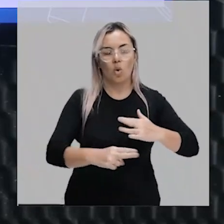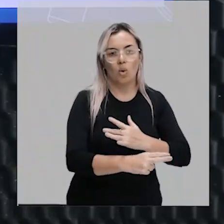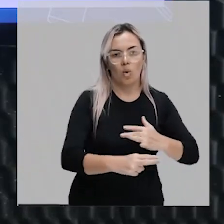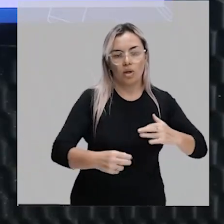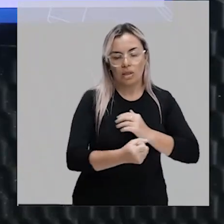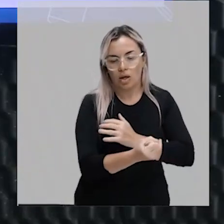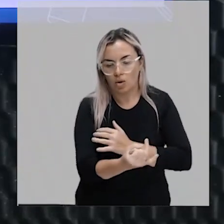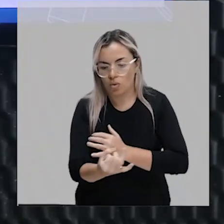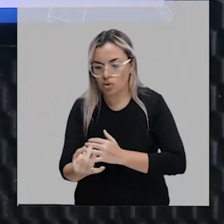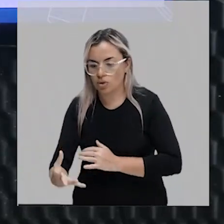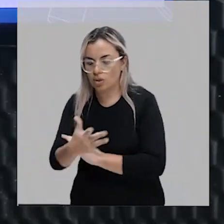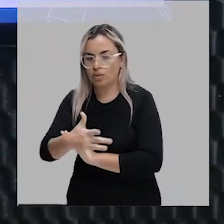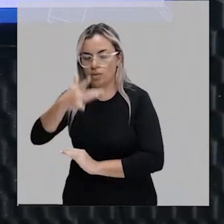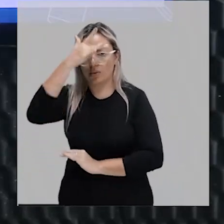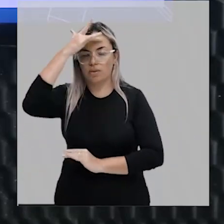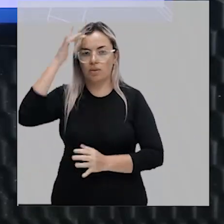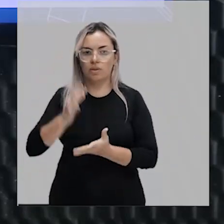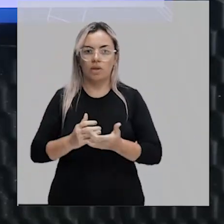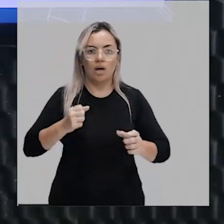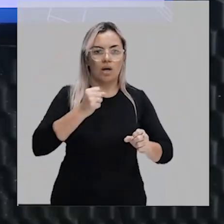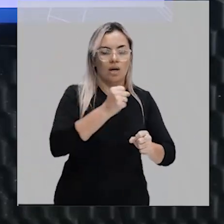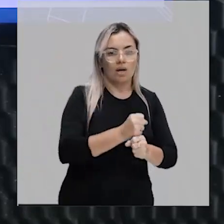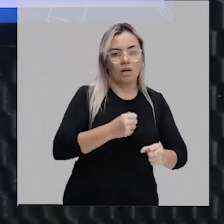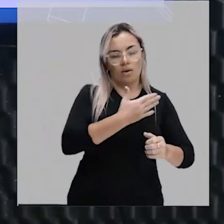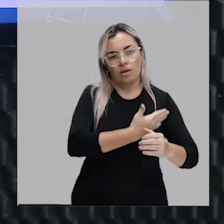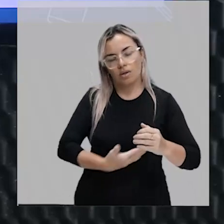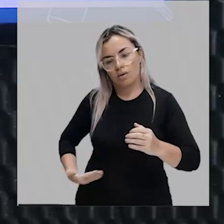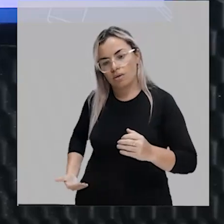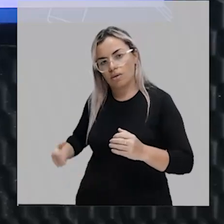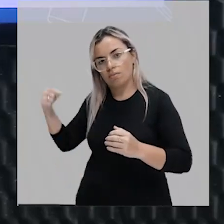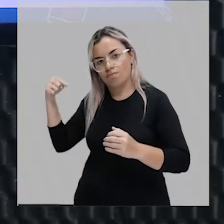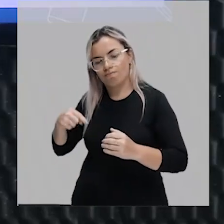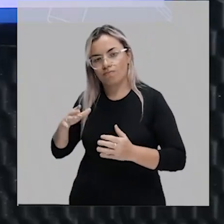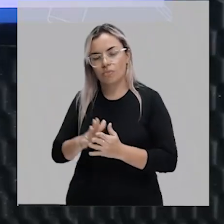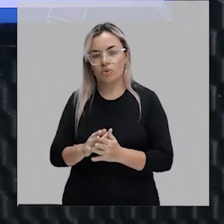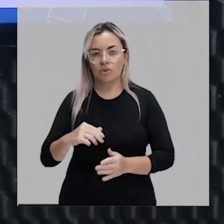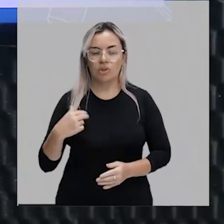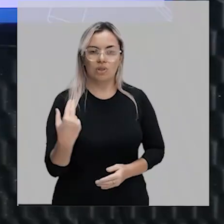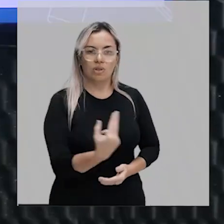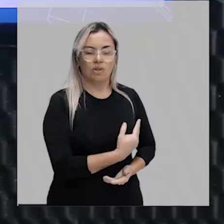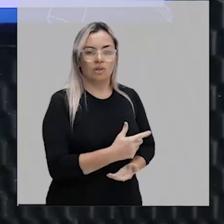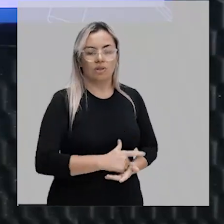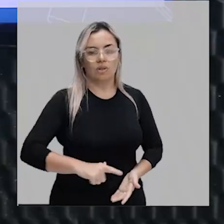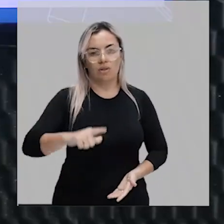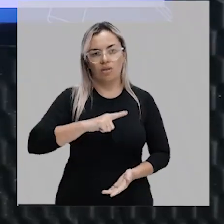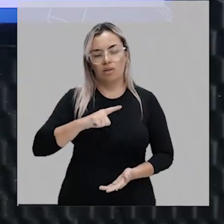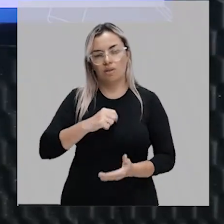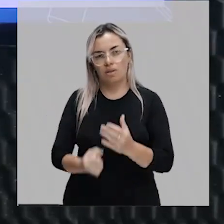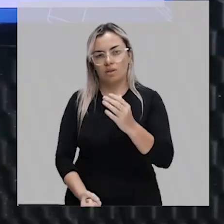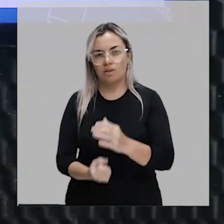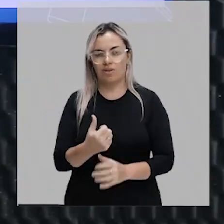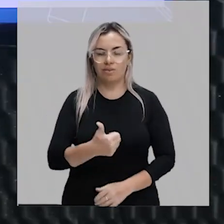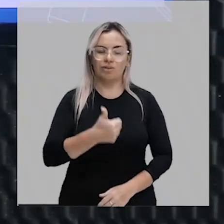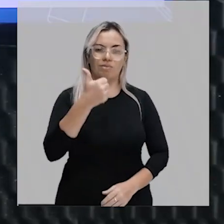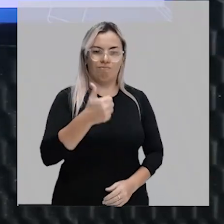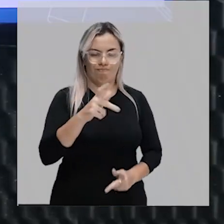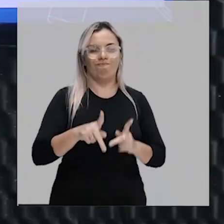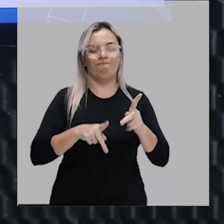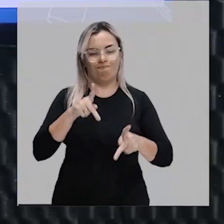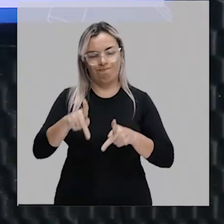vai conduzir as obras públicas. E com isso, nós teremos o surgimento dessas primeiras